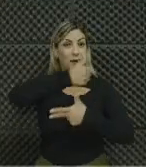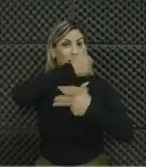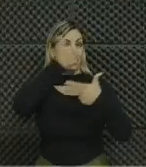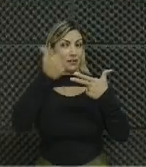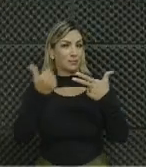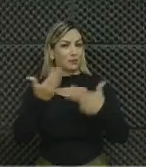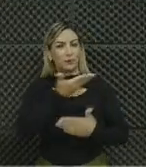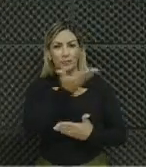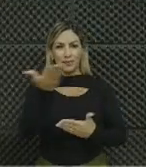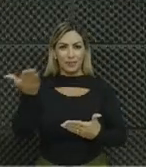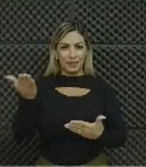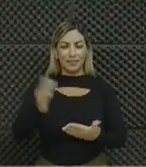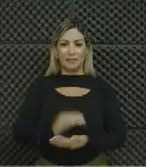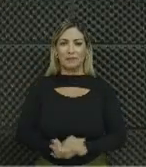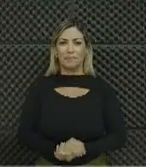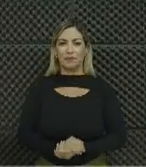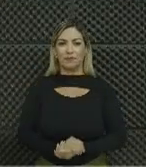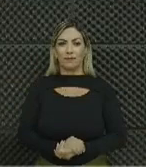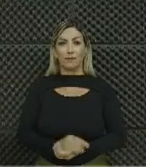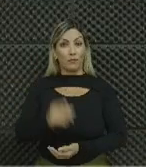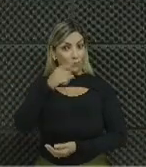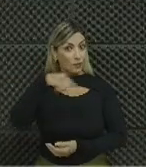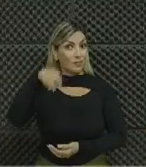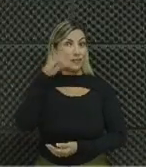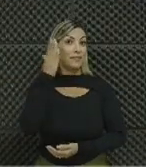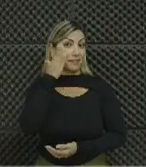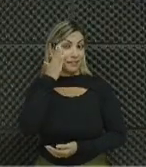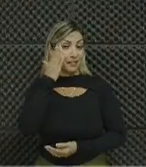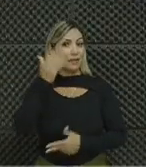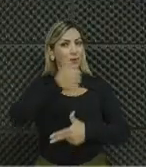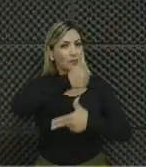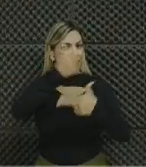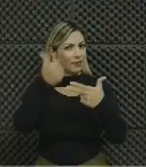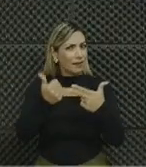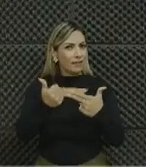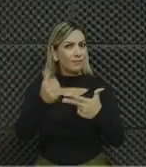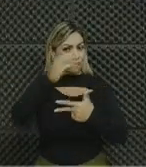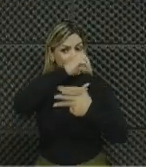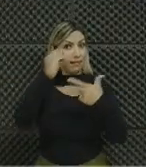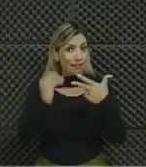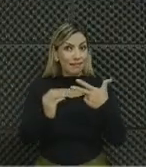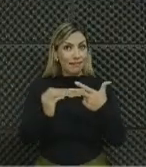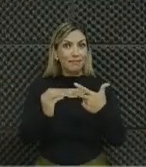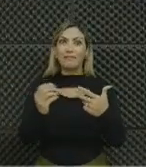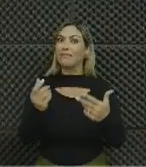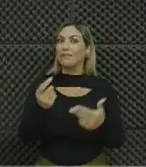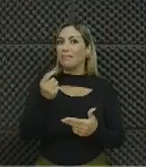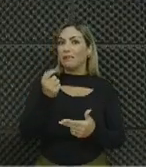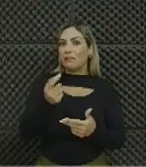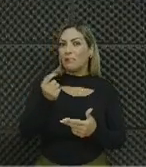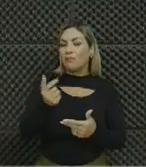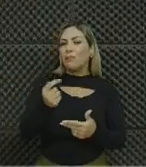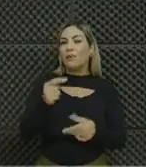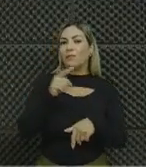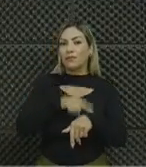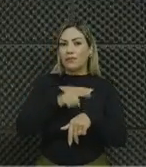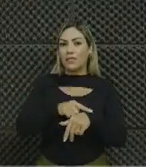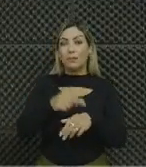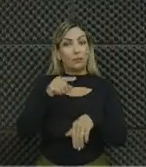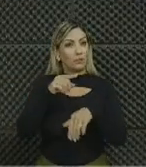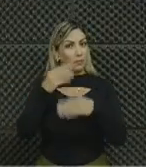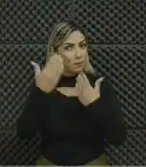para vocês. Vocês sabem que o Enem está bem ali. Nós temos poucos dias até o momento da